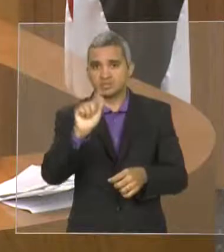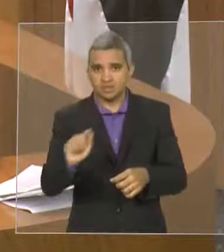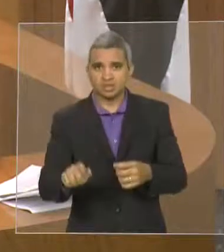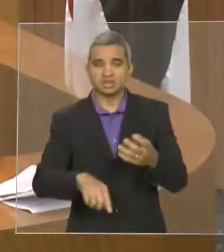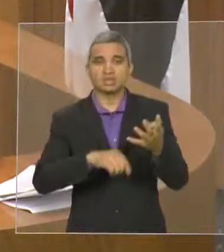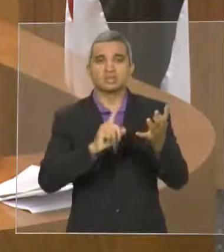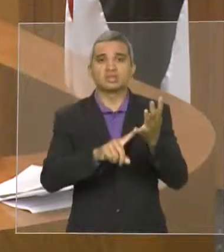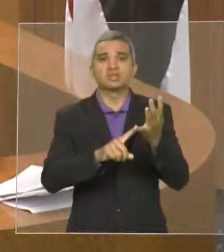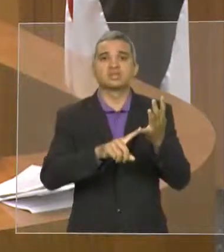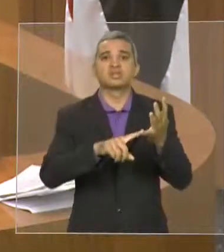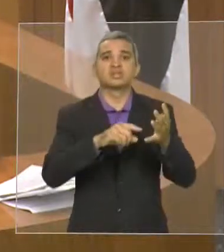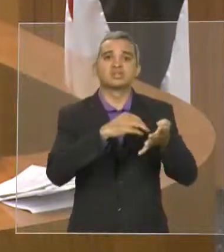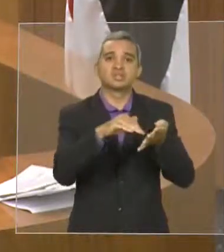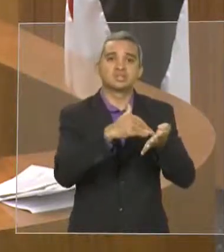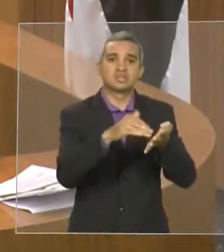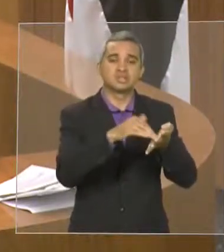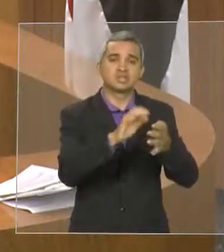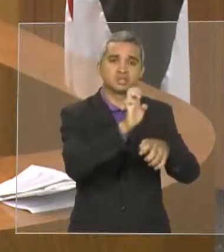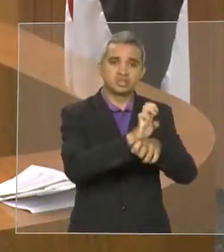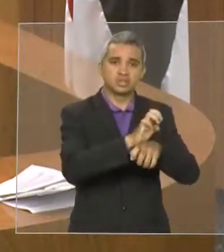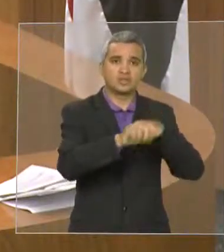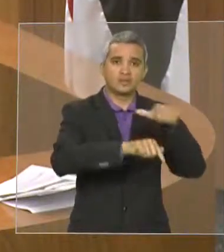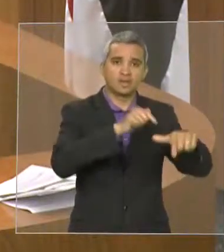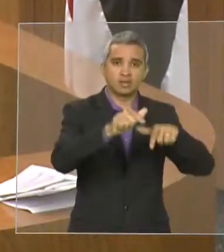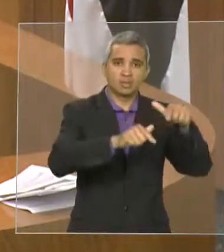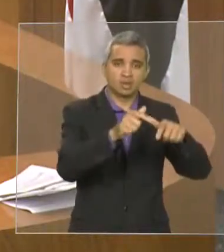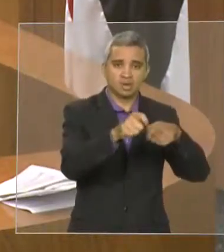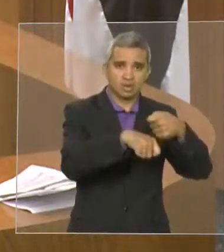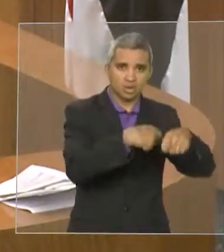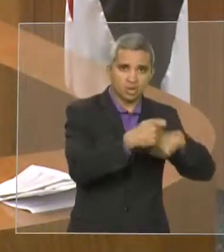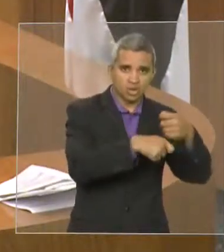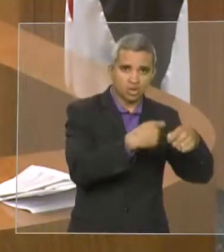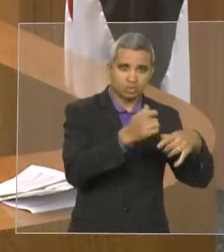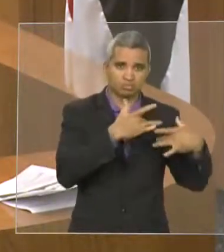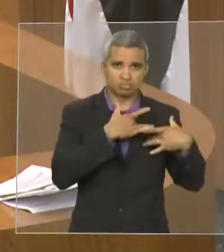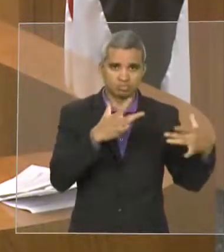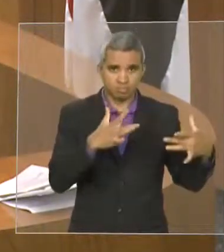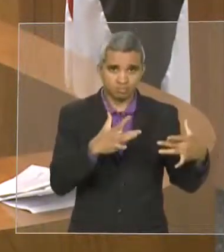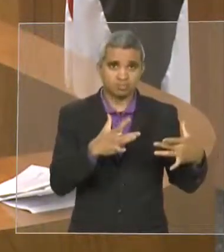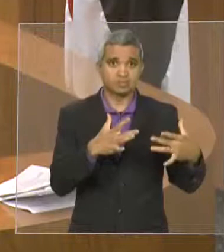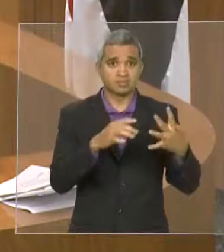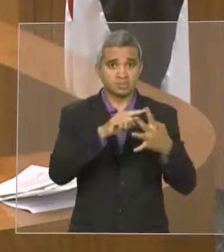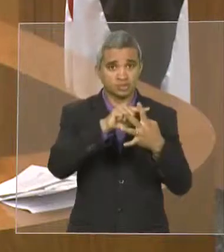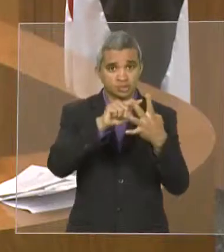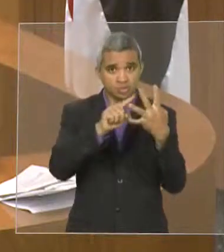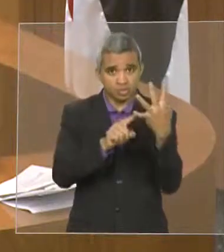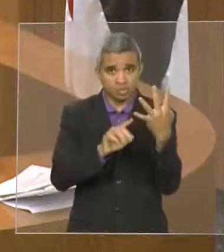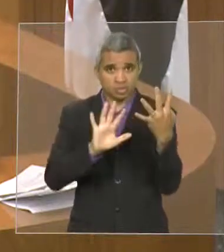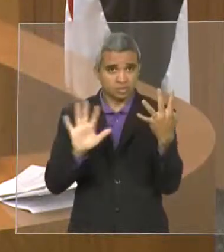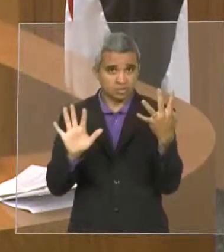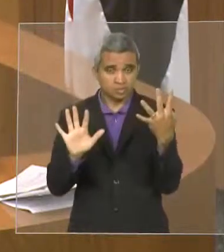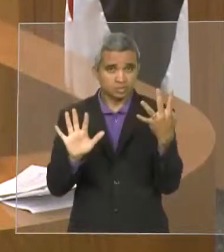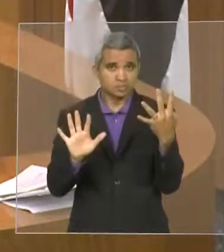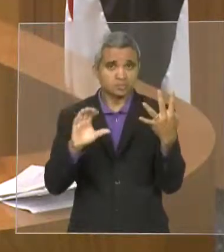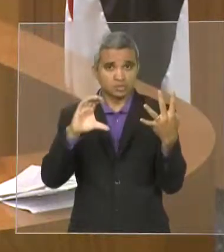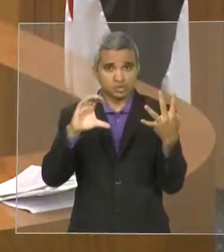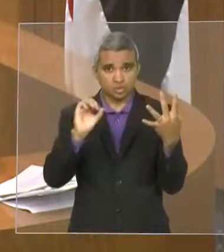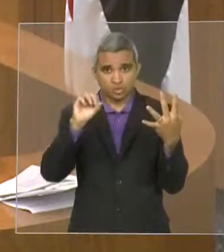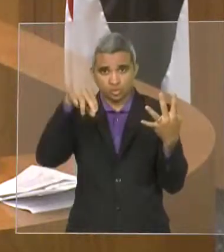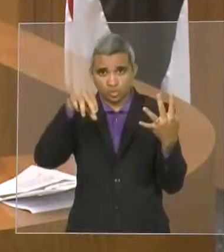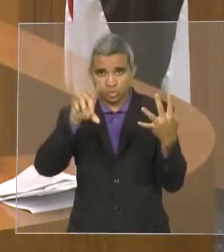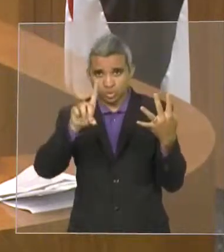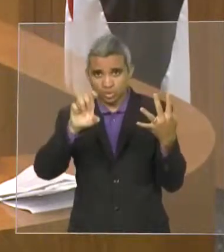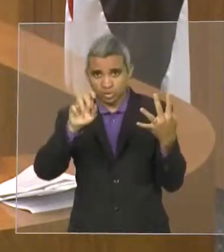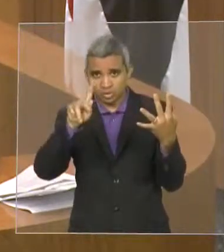Economia Solidária. Esses são os únicos 4 membros do CONDEP. E o CONDEP, como bem estabelecido no